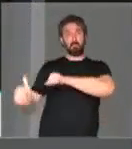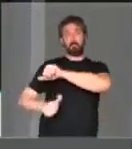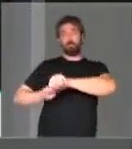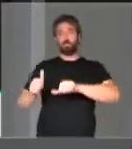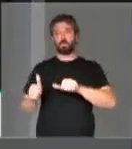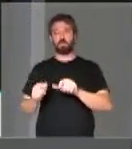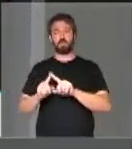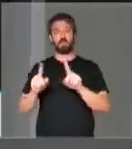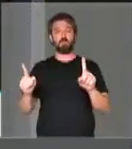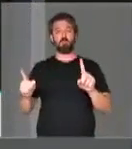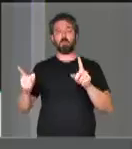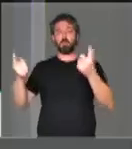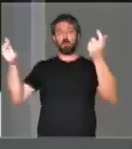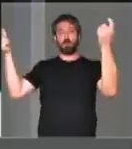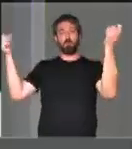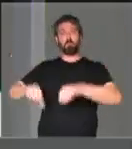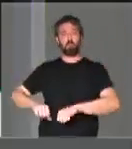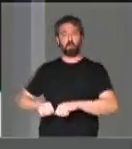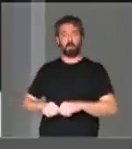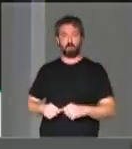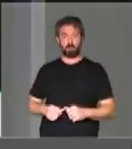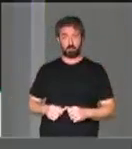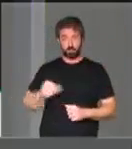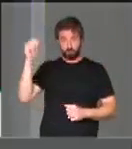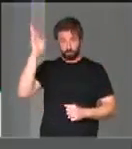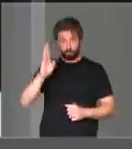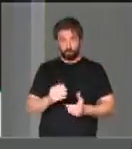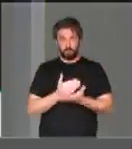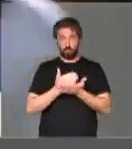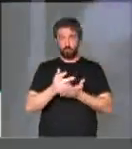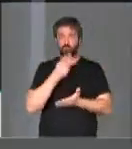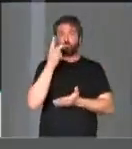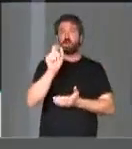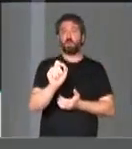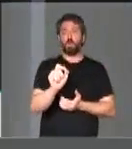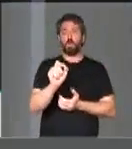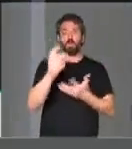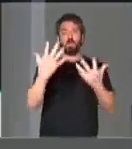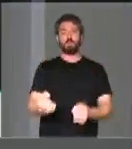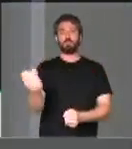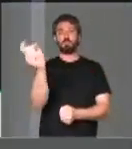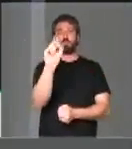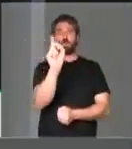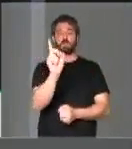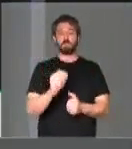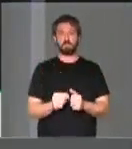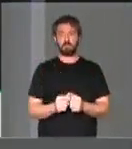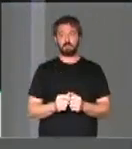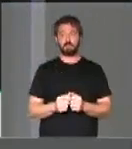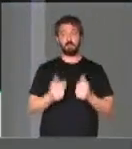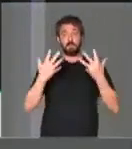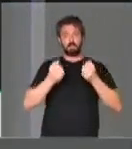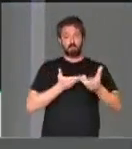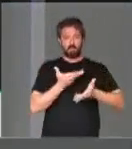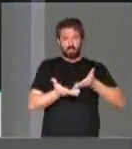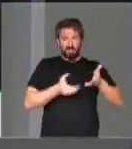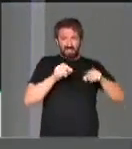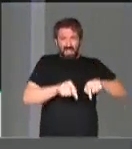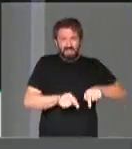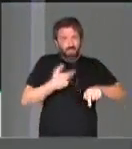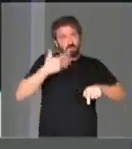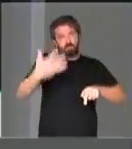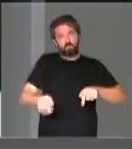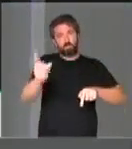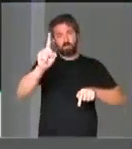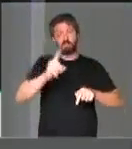mudança, e é um grande retrocesso. O Brasil começa a dizer: não aceitamos, não seremos tratados desse